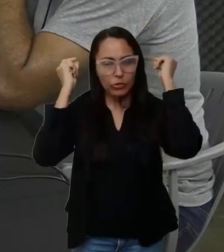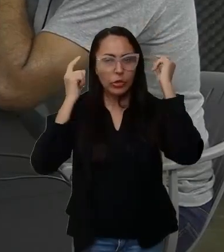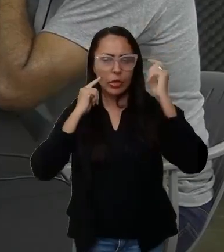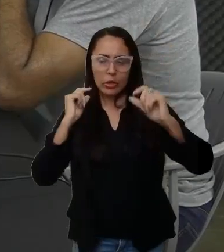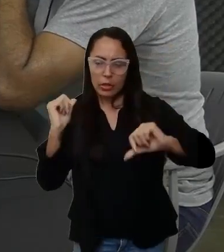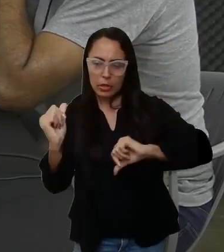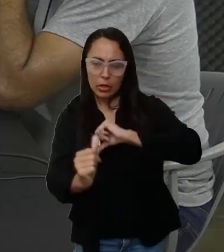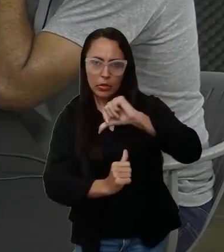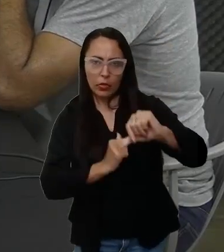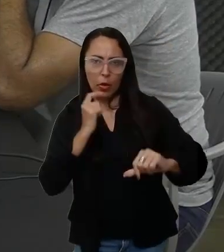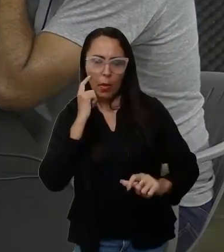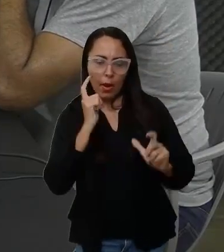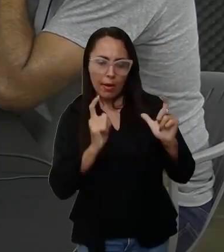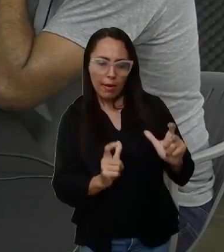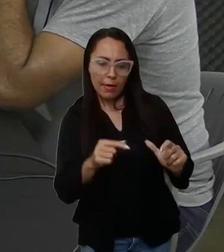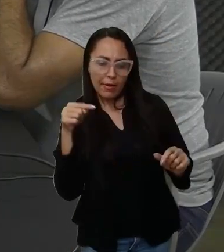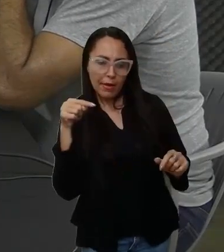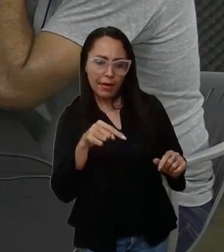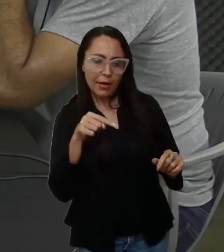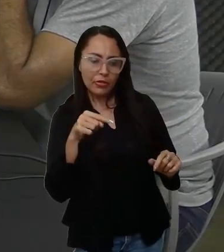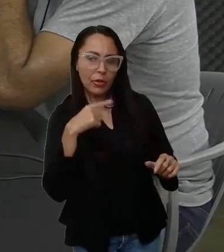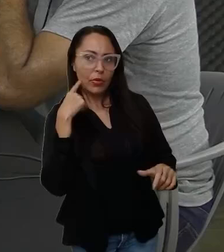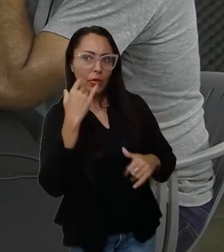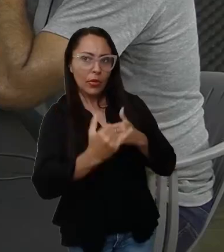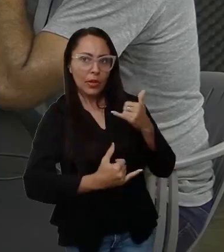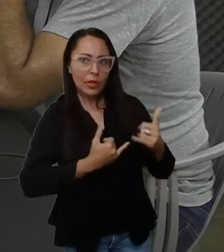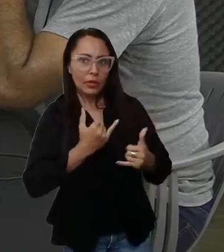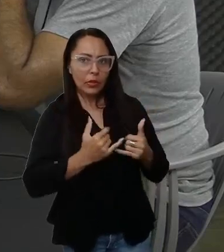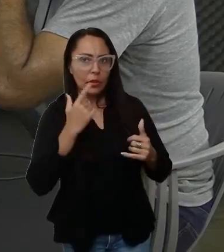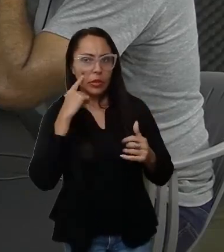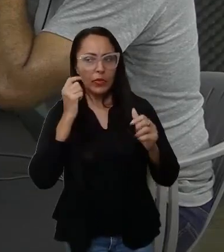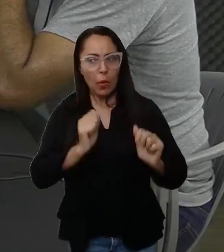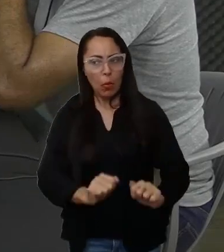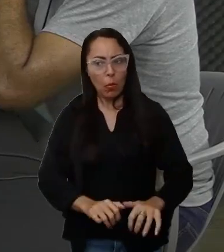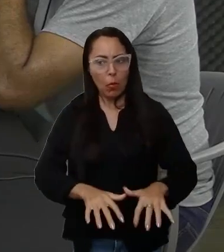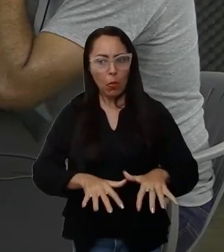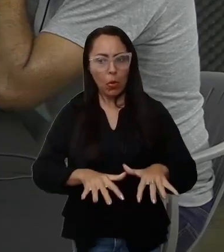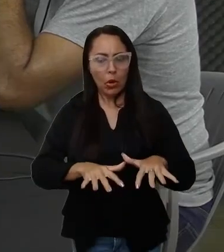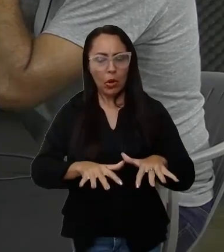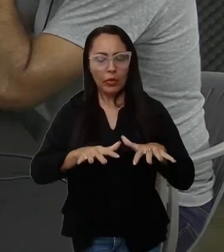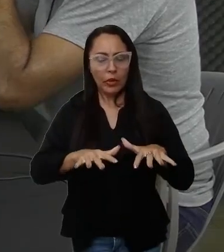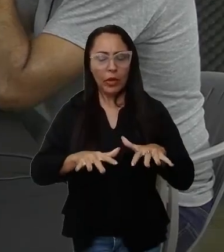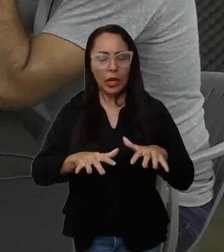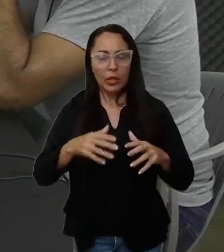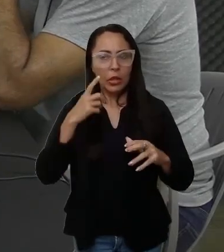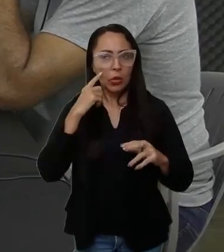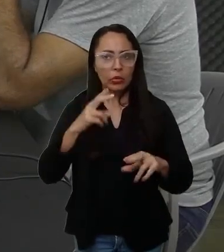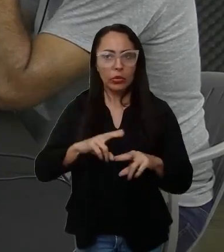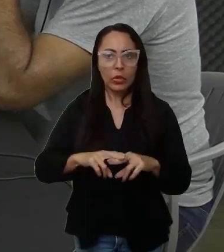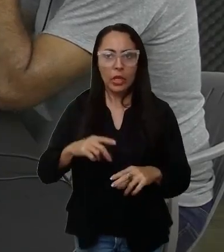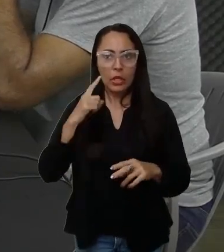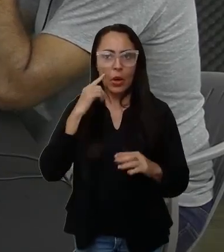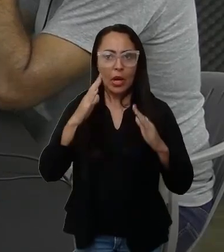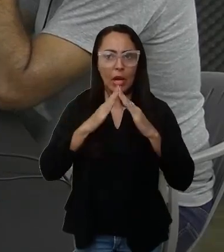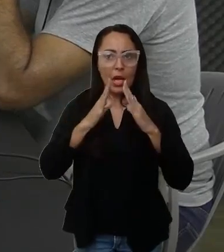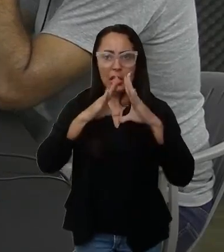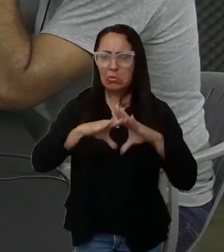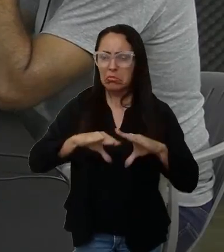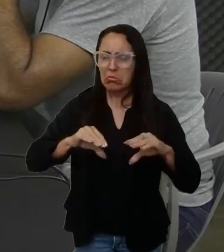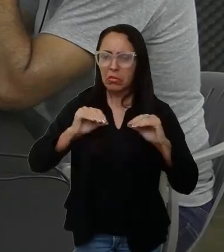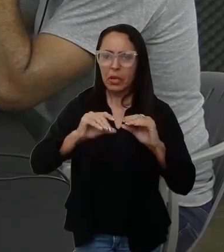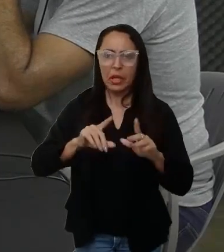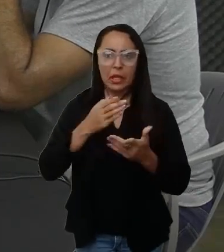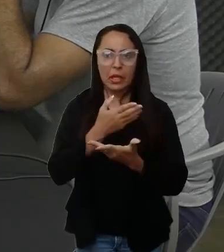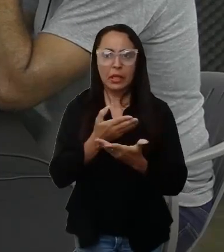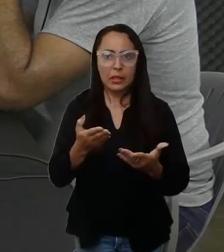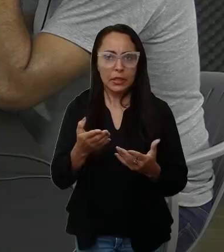transformar aquela região em forma de lazer para quando houver alguns alagamentos, não ocasionar a destruição de casas, e sim passar uma região